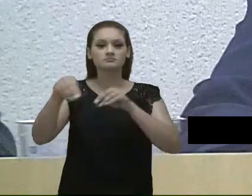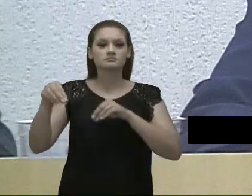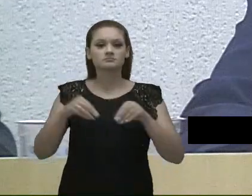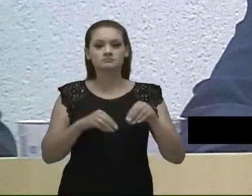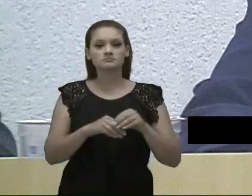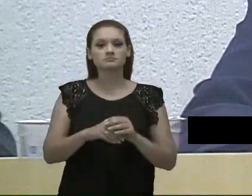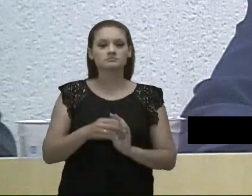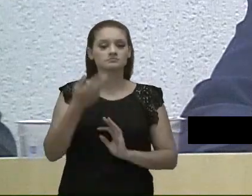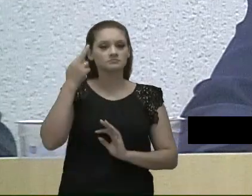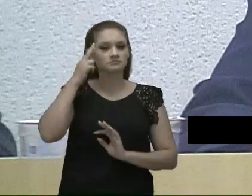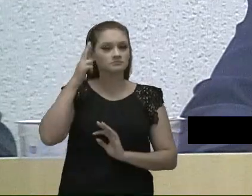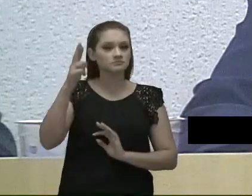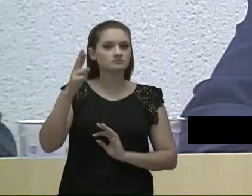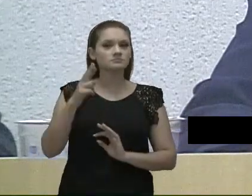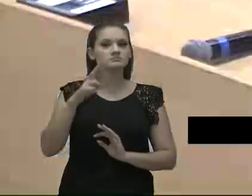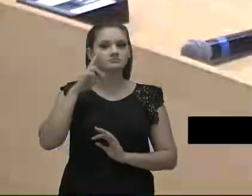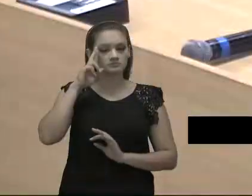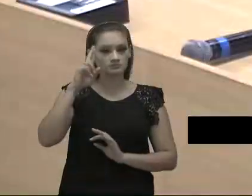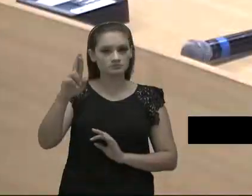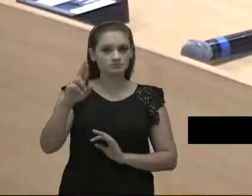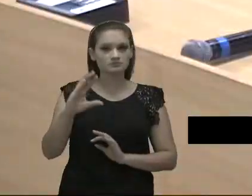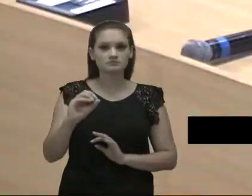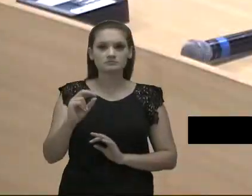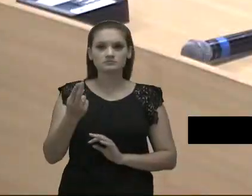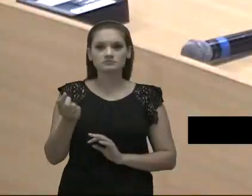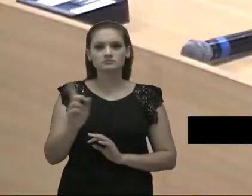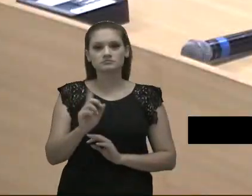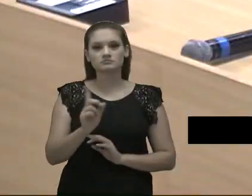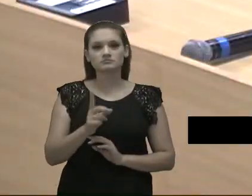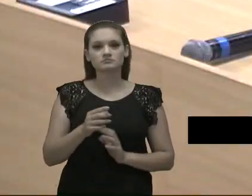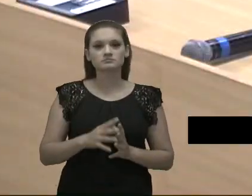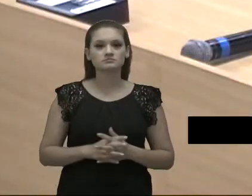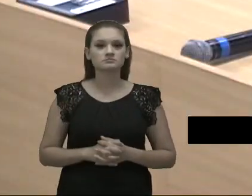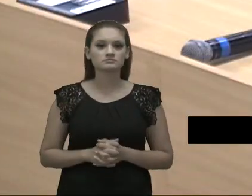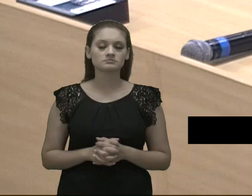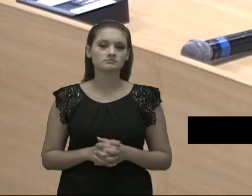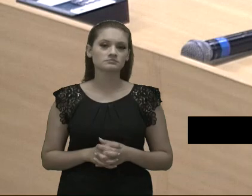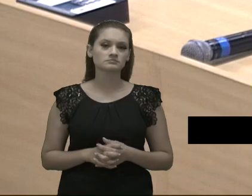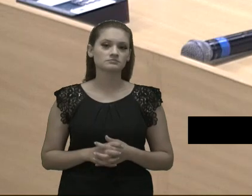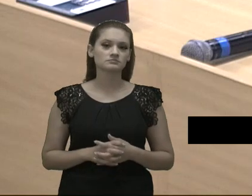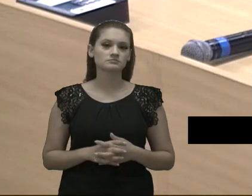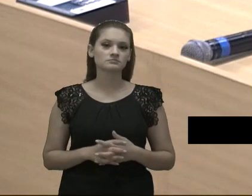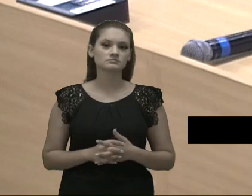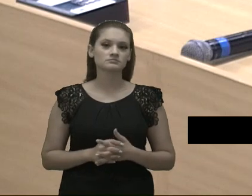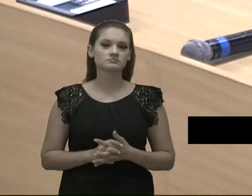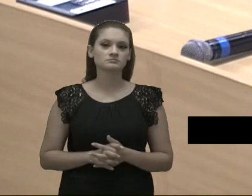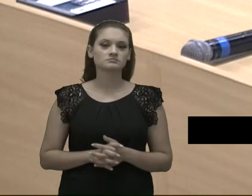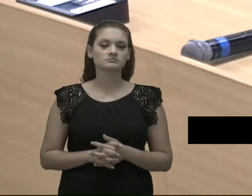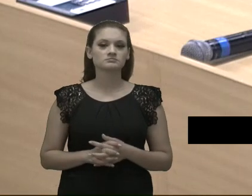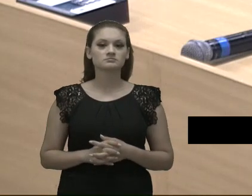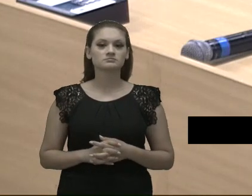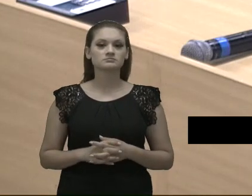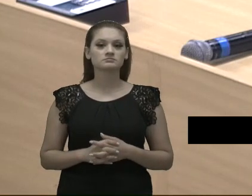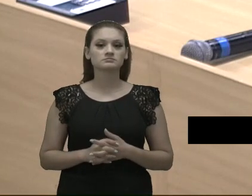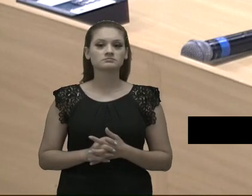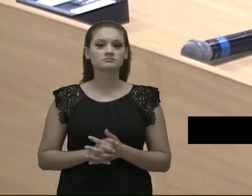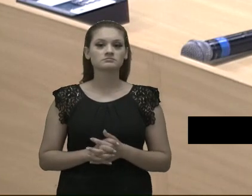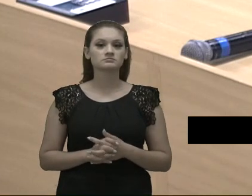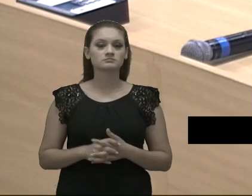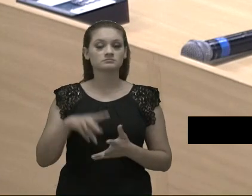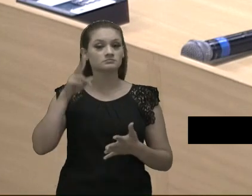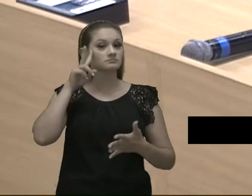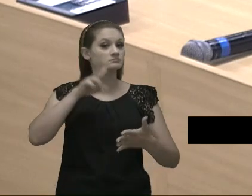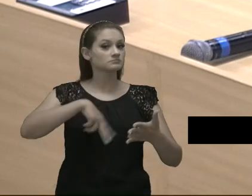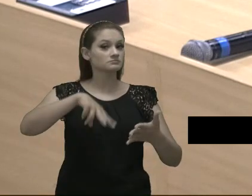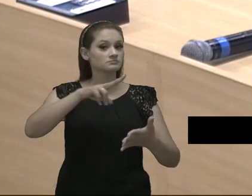costuma catar esses pedidos ou não? A senhora analisa ou